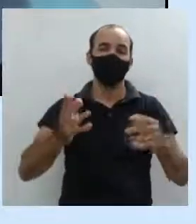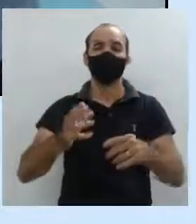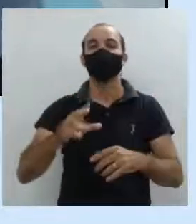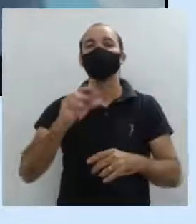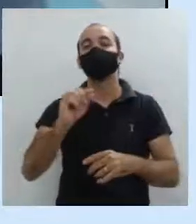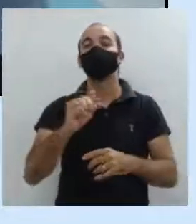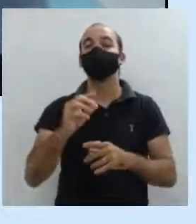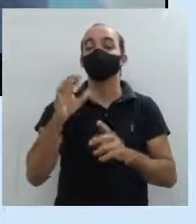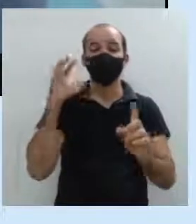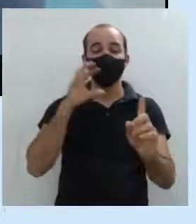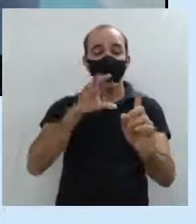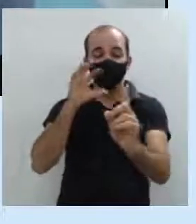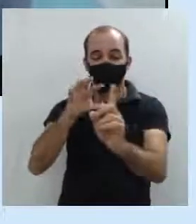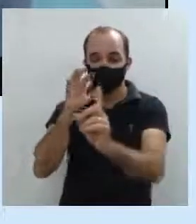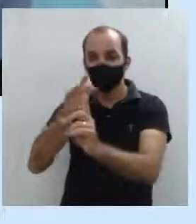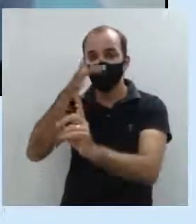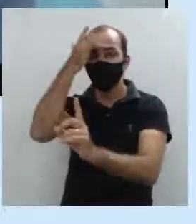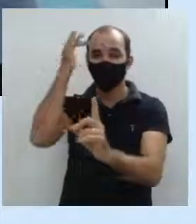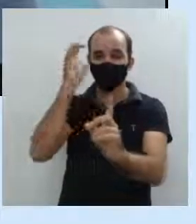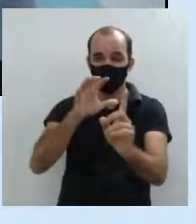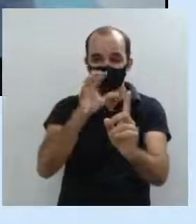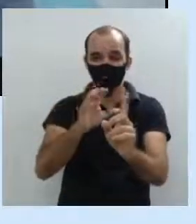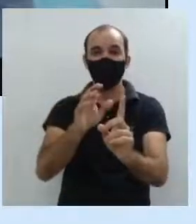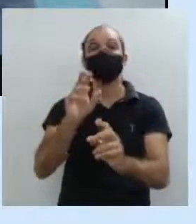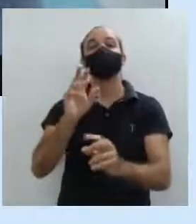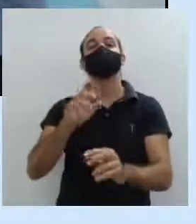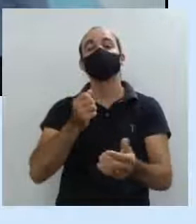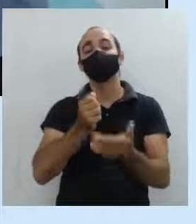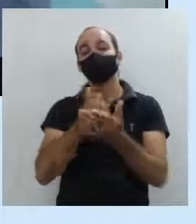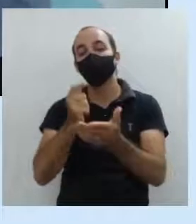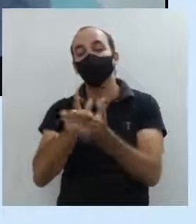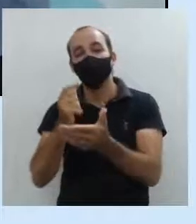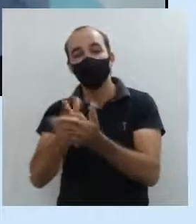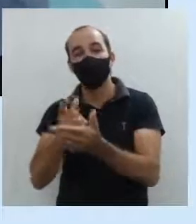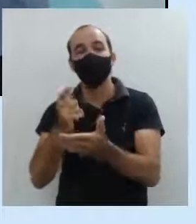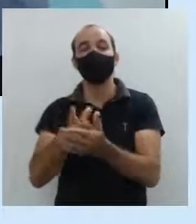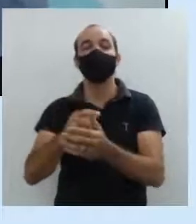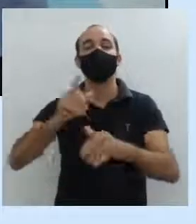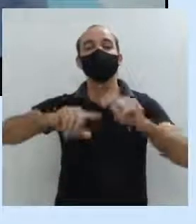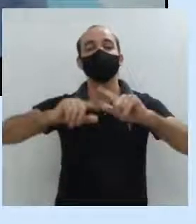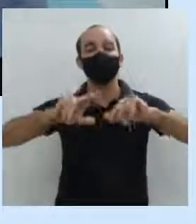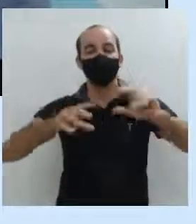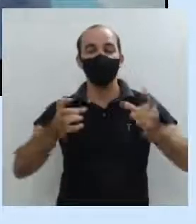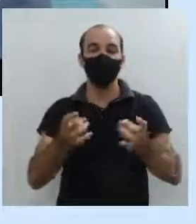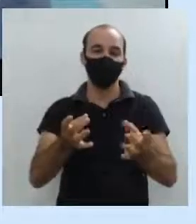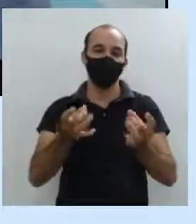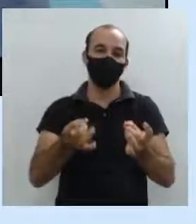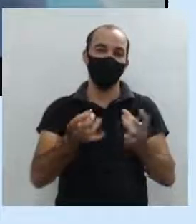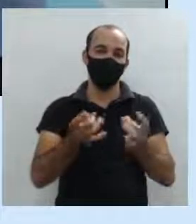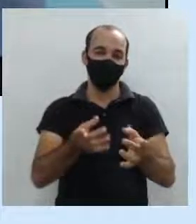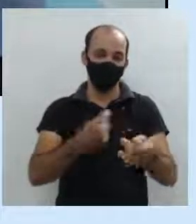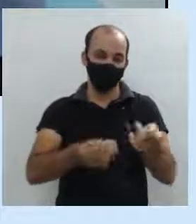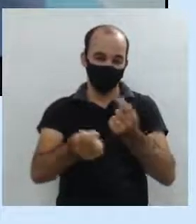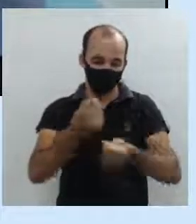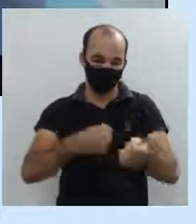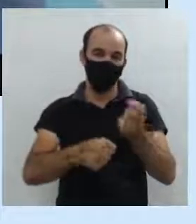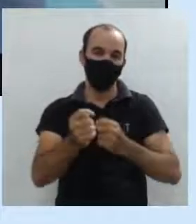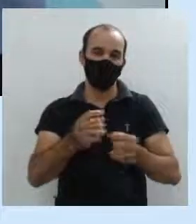utilizar ou a usufruir aquilo que é trazido pelo sistema capitalista, ok? Na visão desses